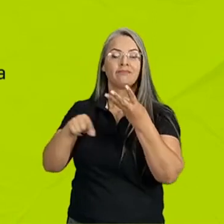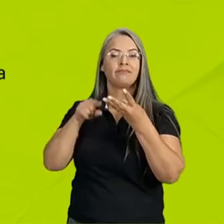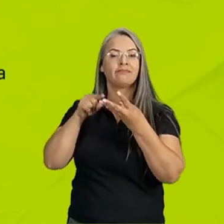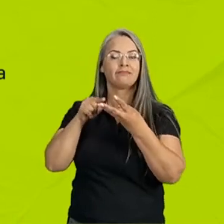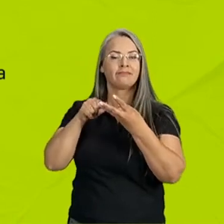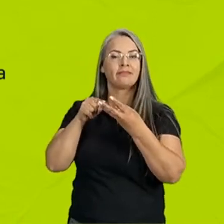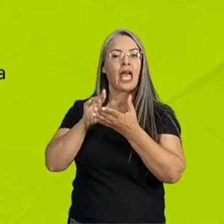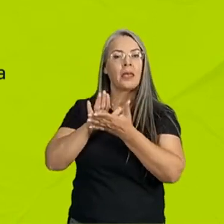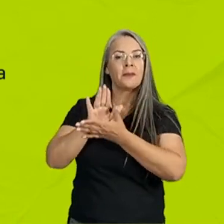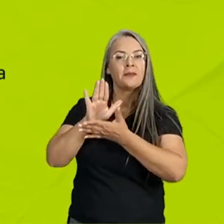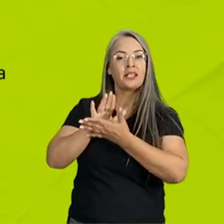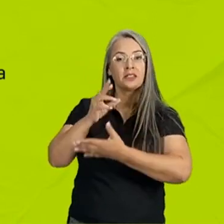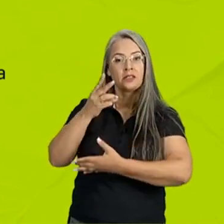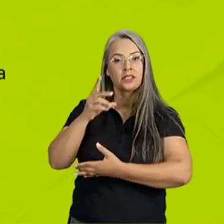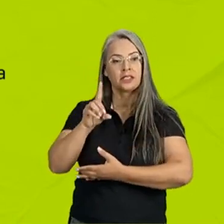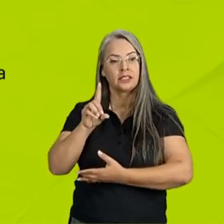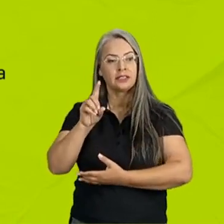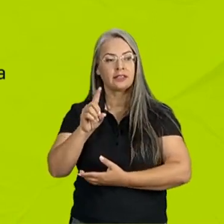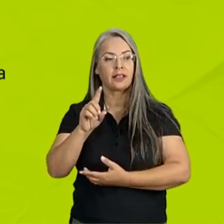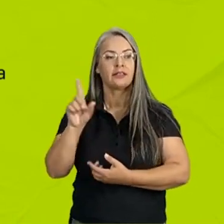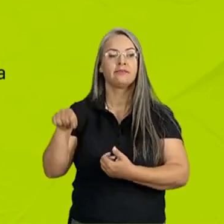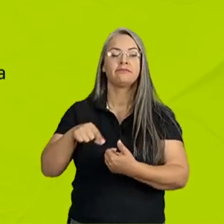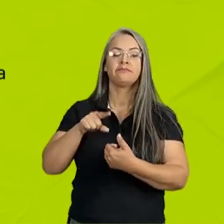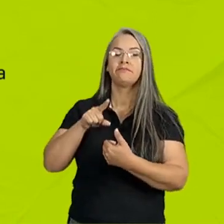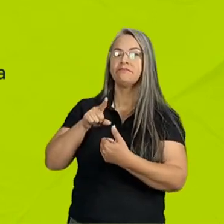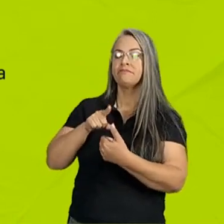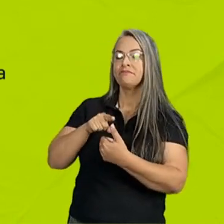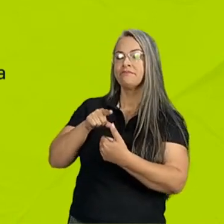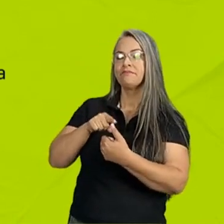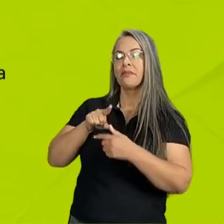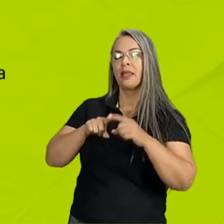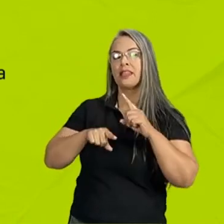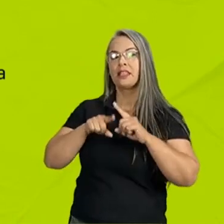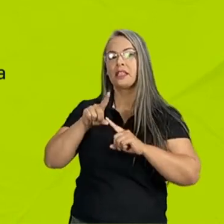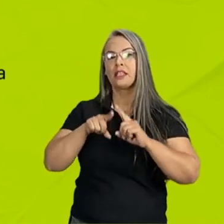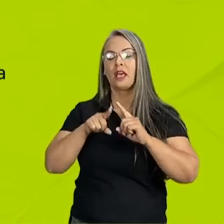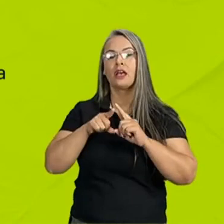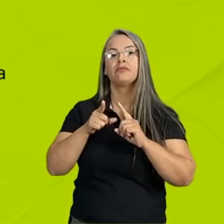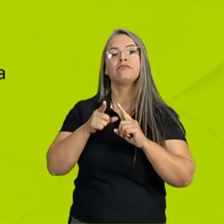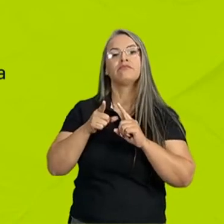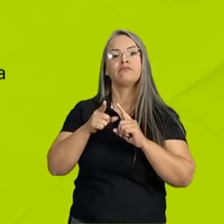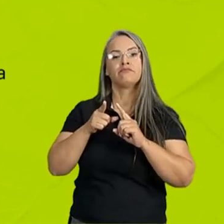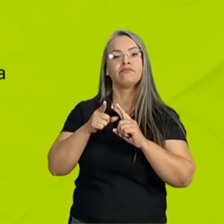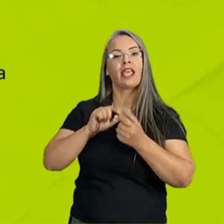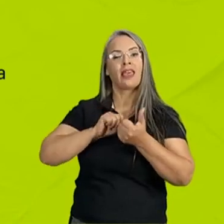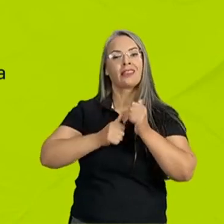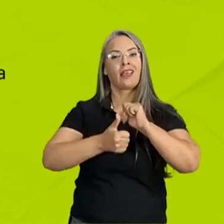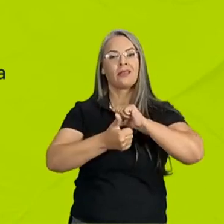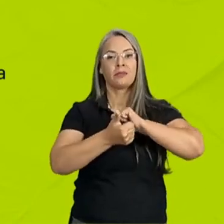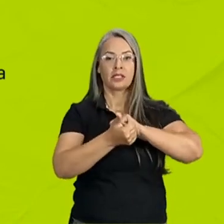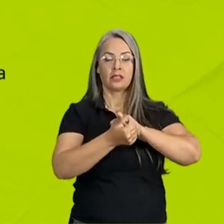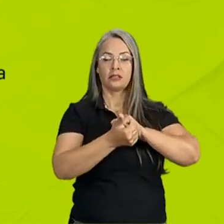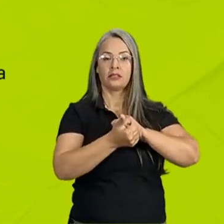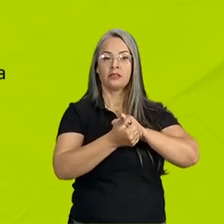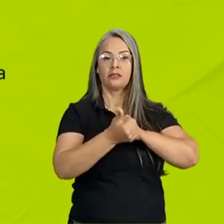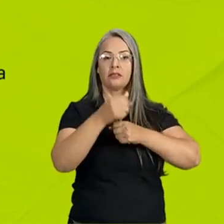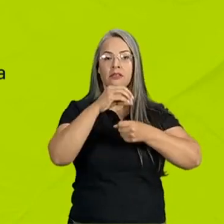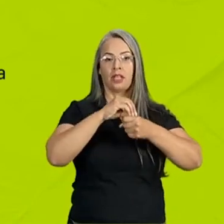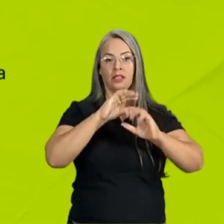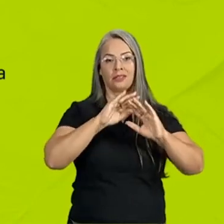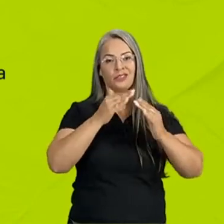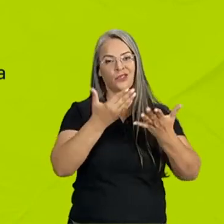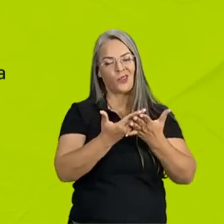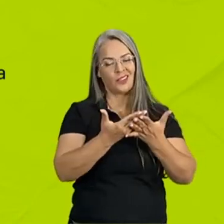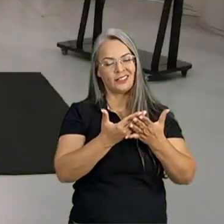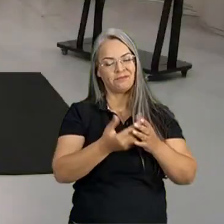acompanhamos também o desenvolvimento que pode ser feito em nossas escolas dessa cultura Maker